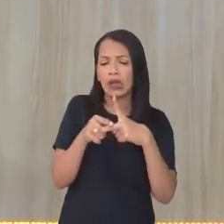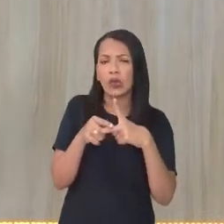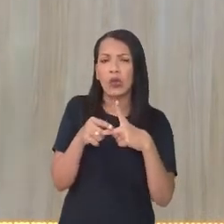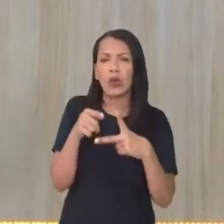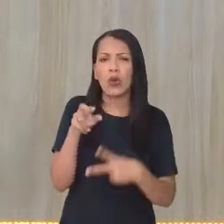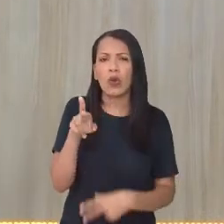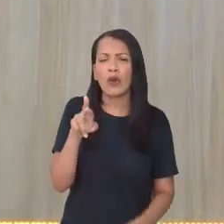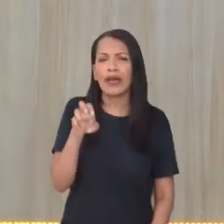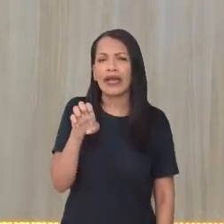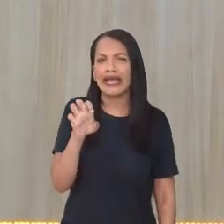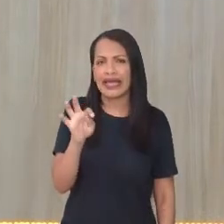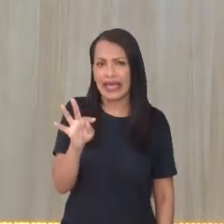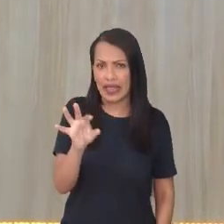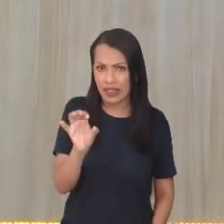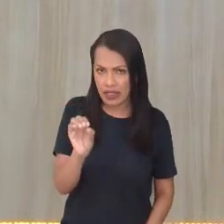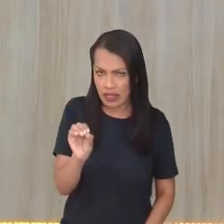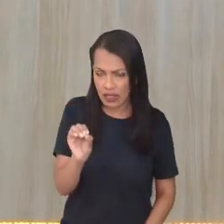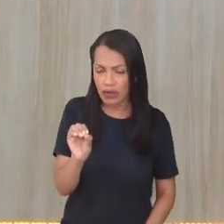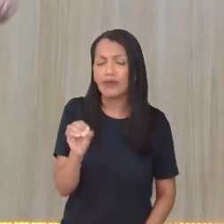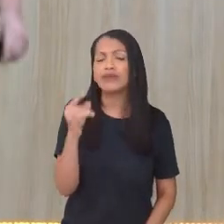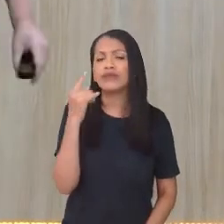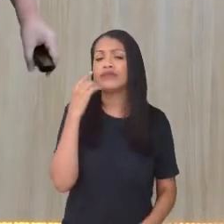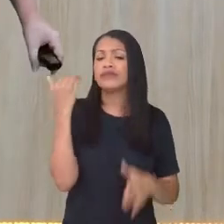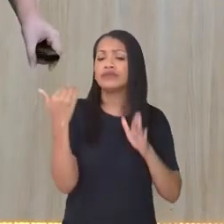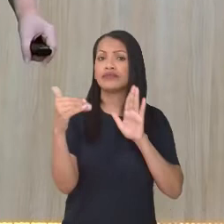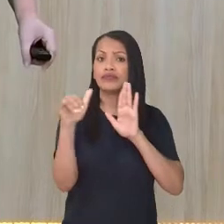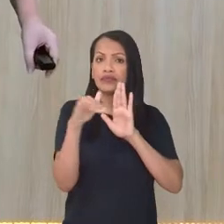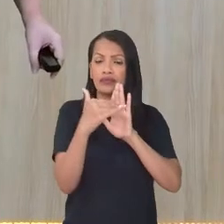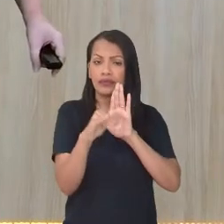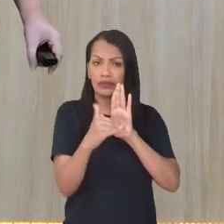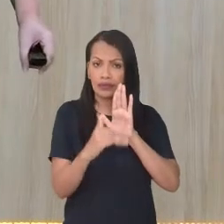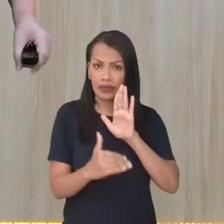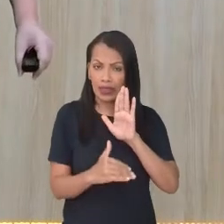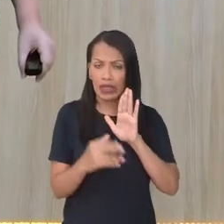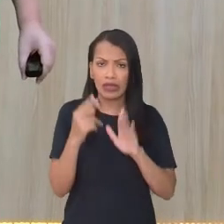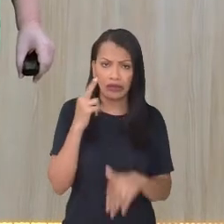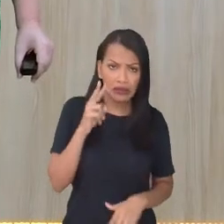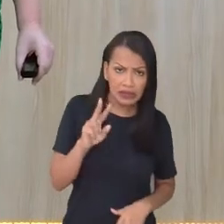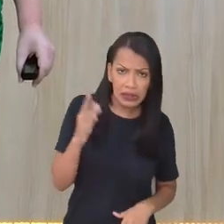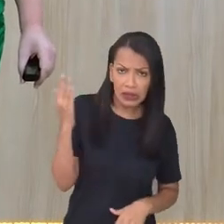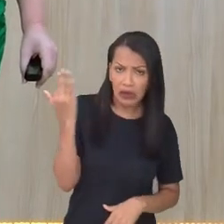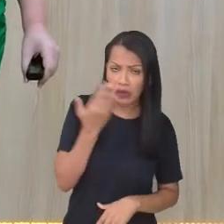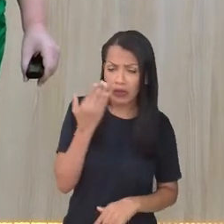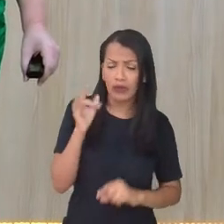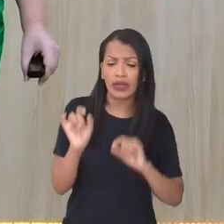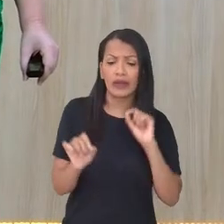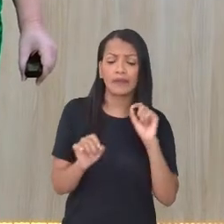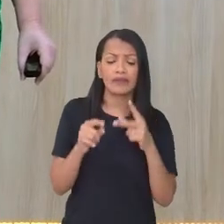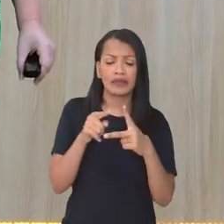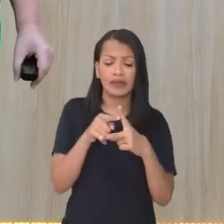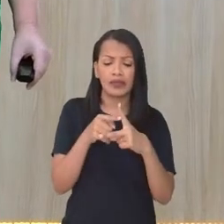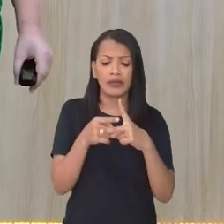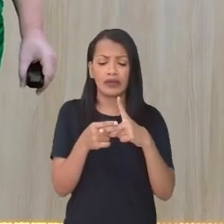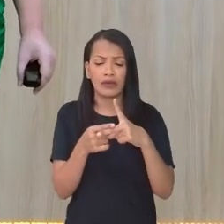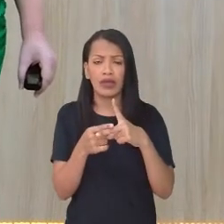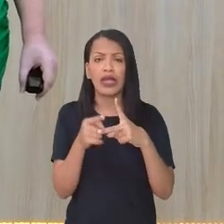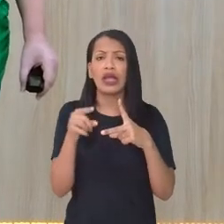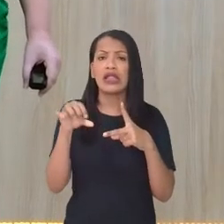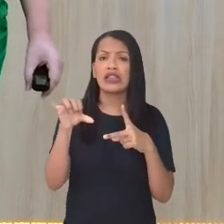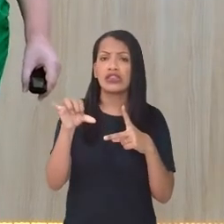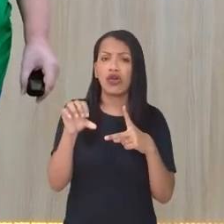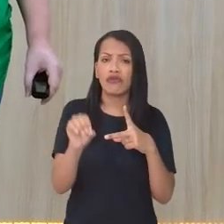lembradinha, vai lá, assiste lá na playlist, se você não recorda. É um ângulo que a medida é